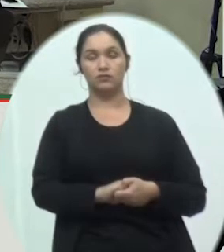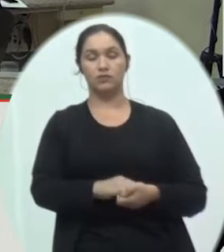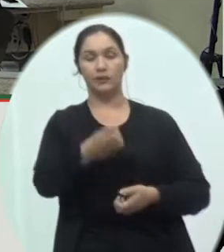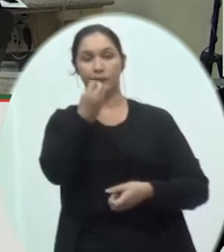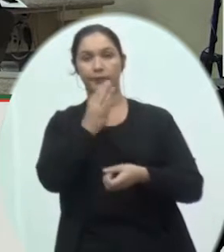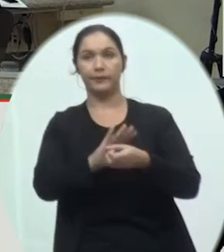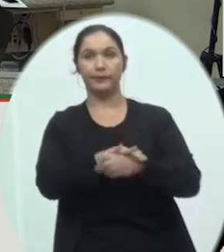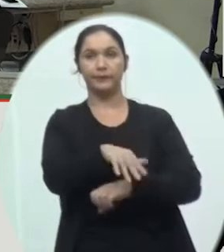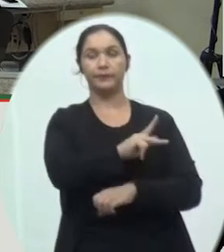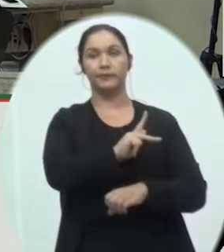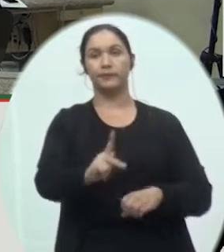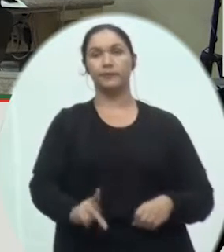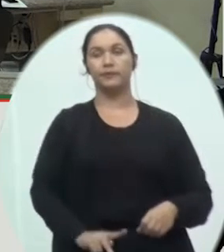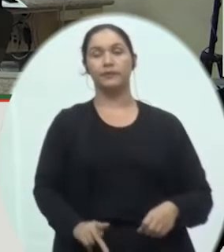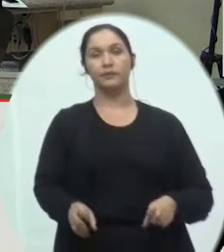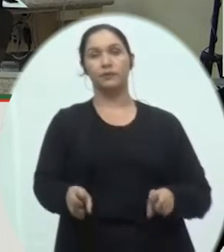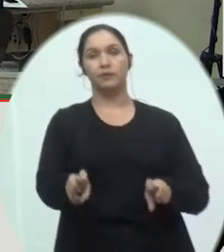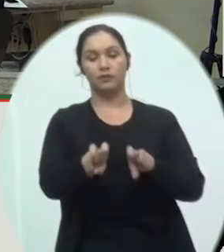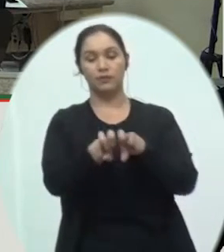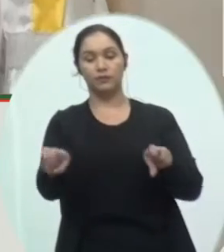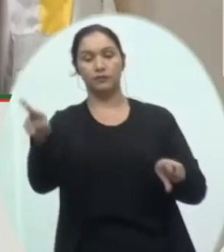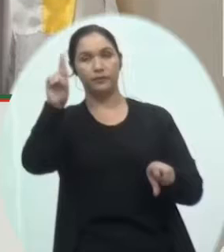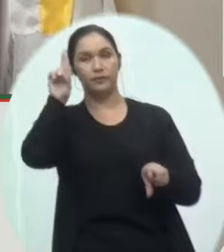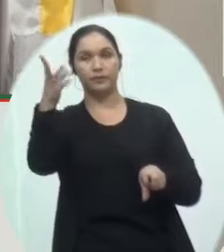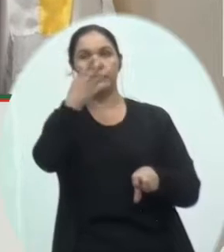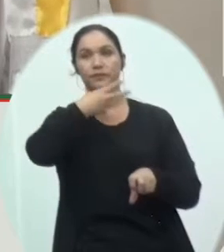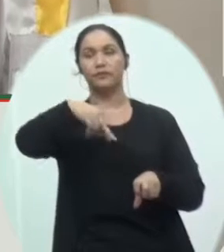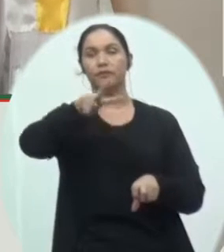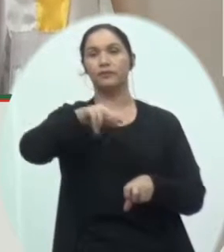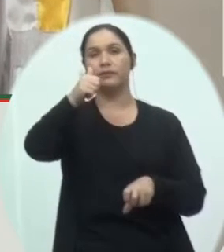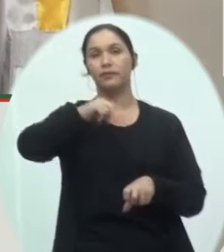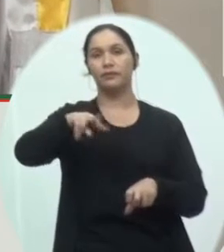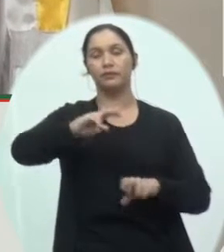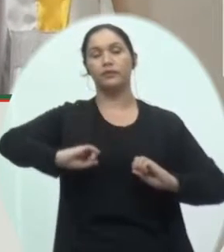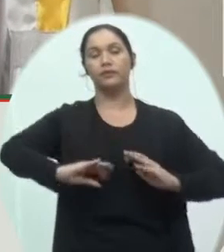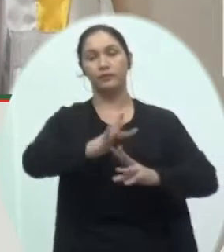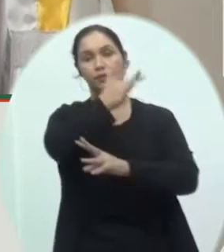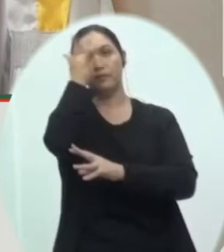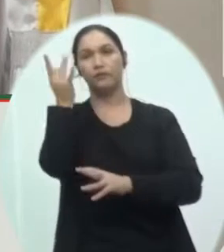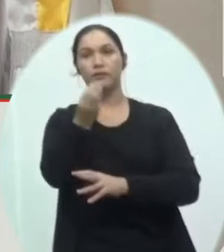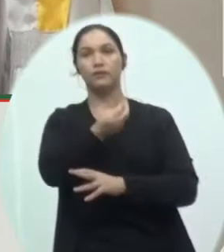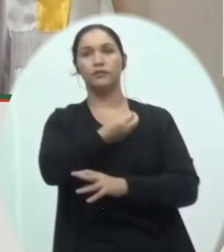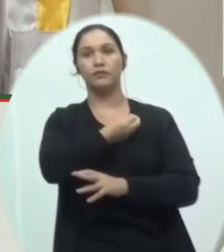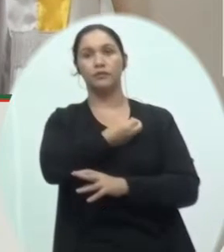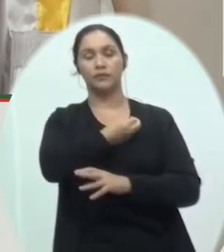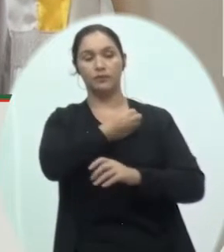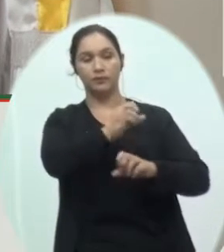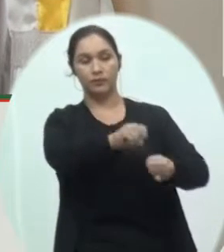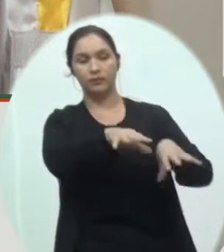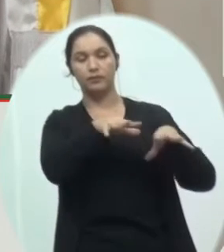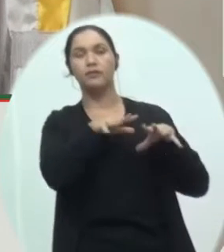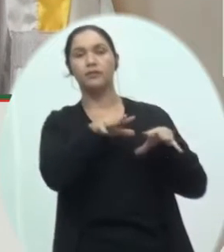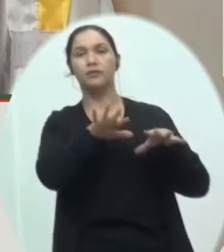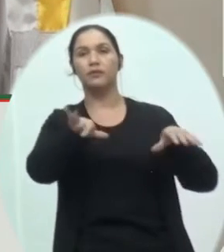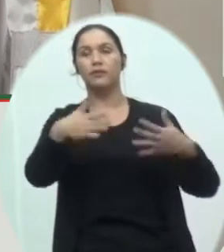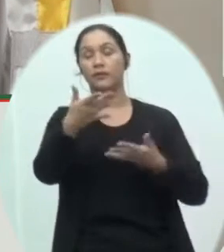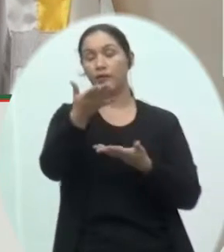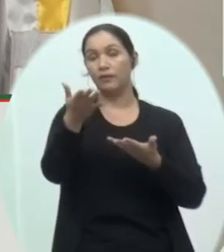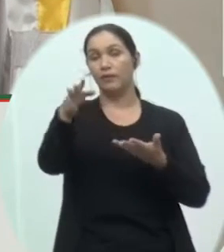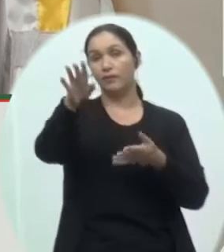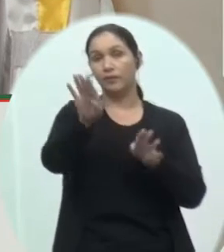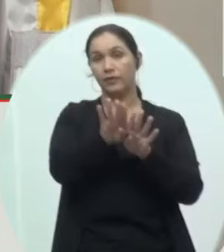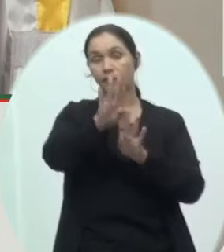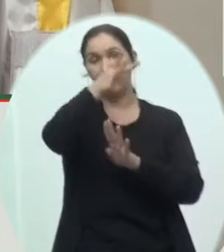Boa noite, senhor presidente, demais membros da mesa, vereadoras, vereadores, público presente, pessoal que nos assiste nas